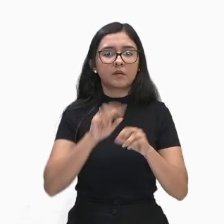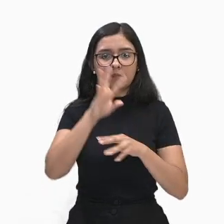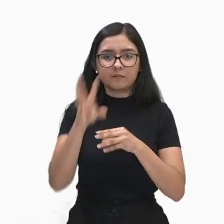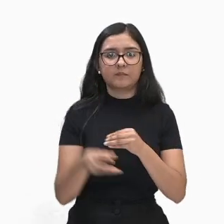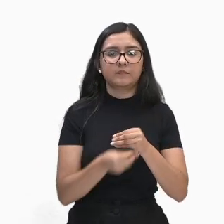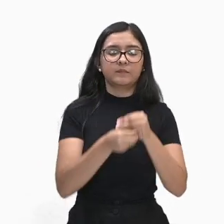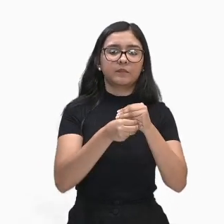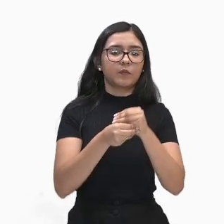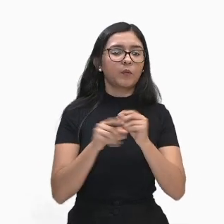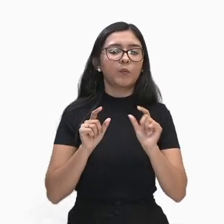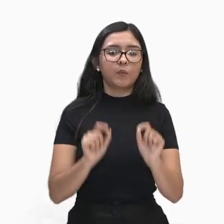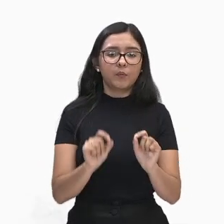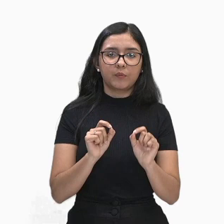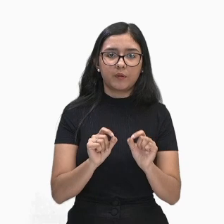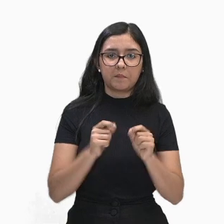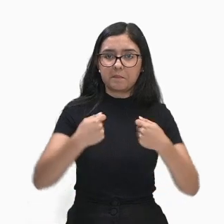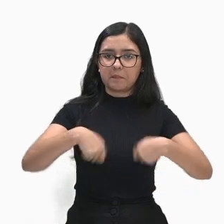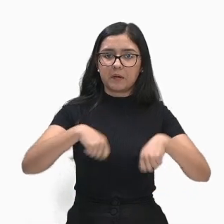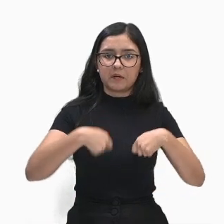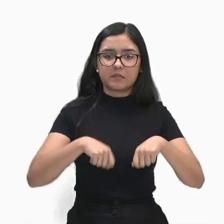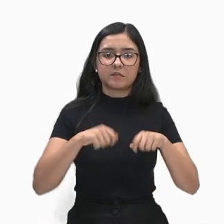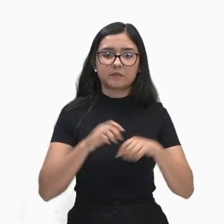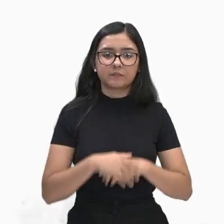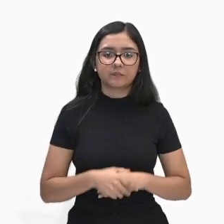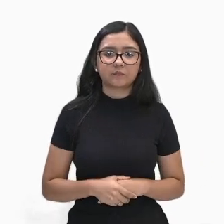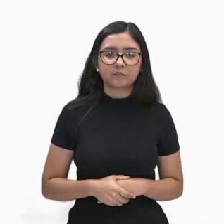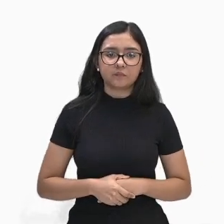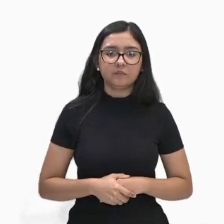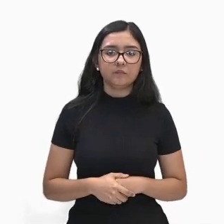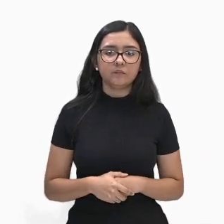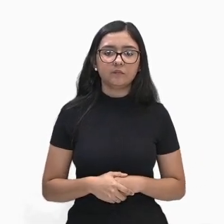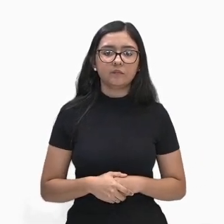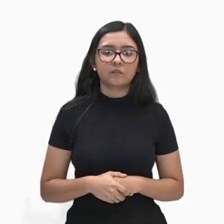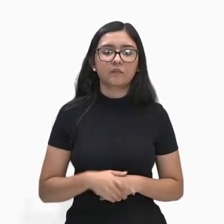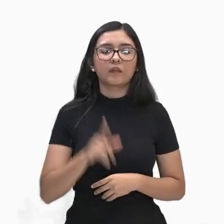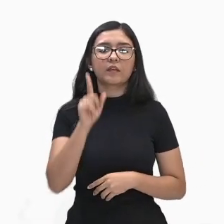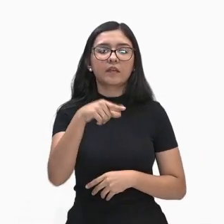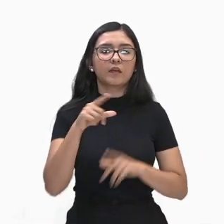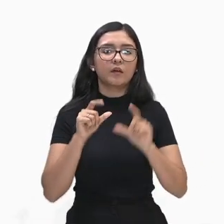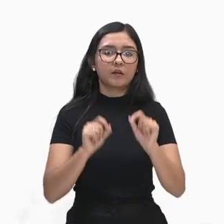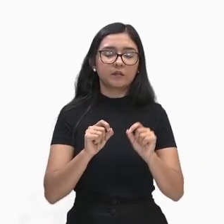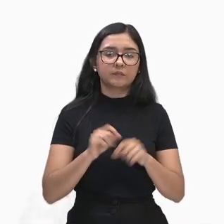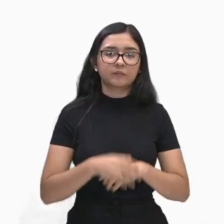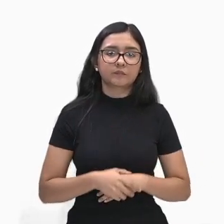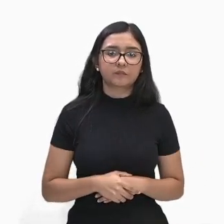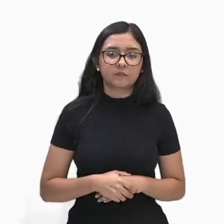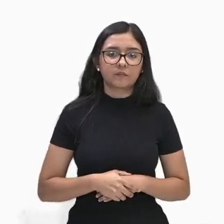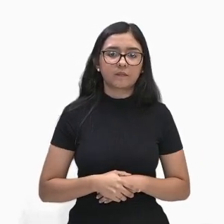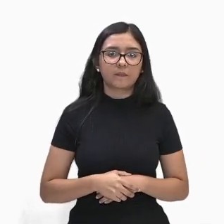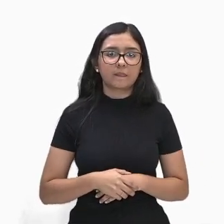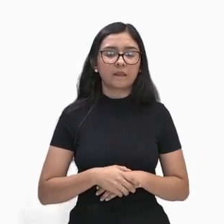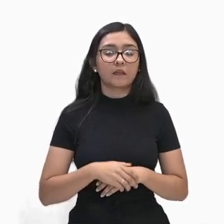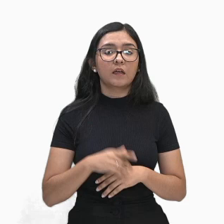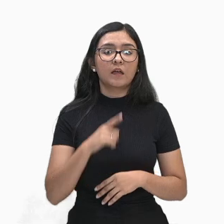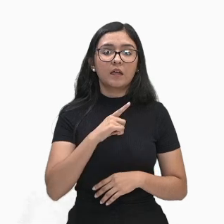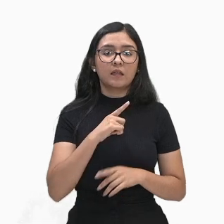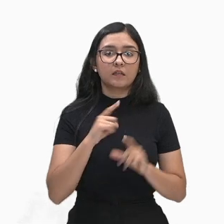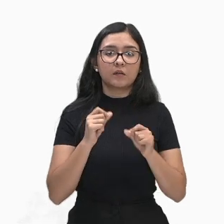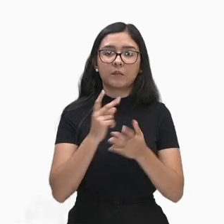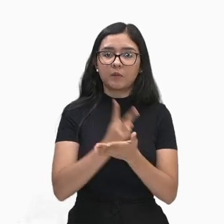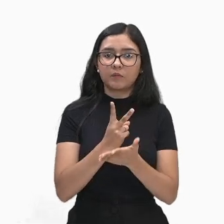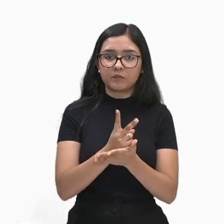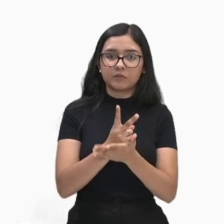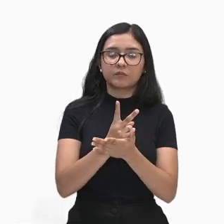nessa equação aí uma constante, que é a constante eletrostática, que a gente chama de